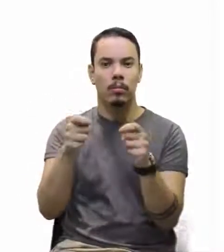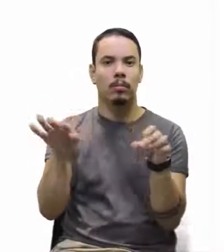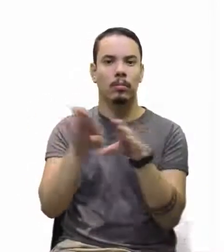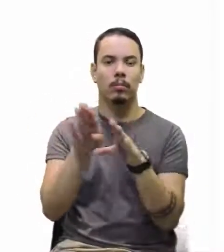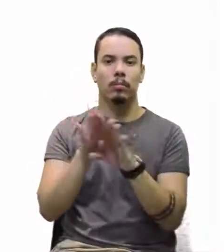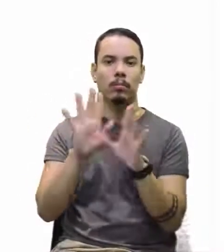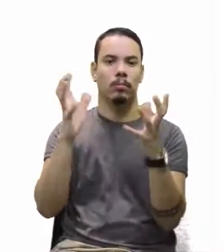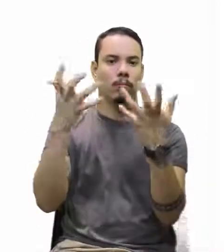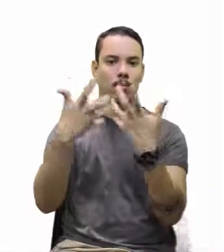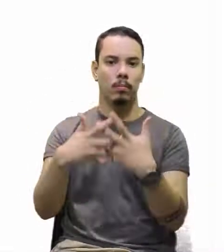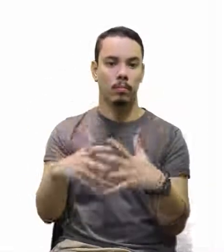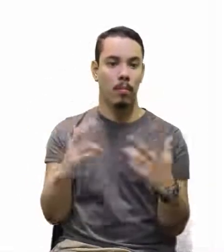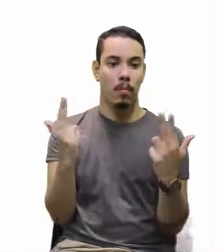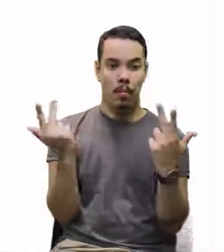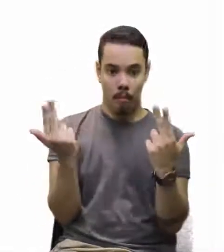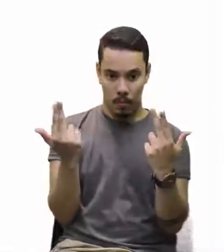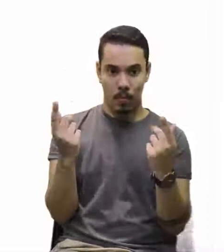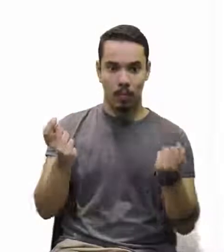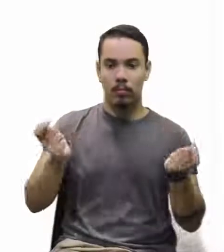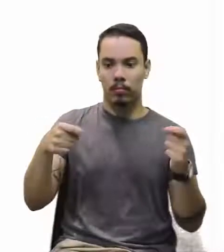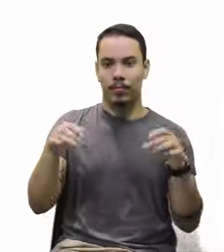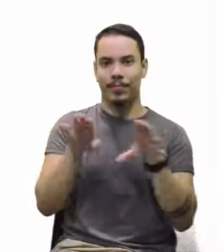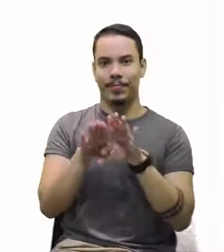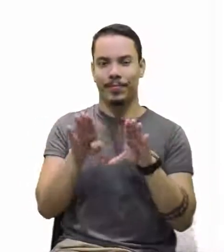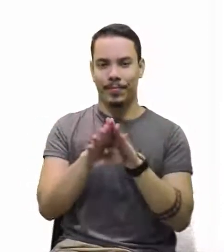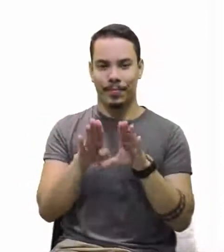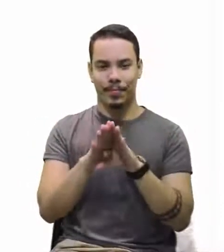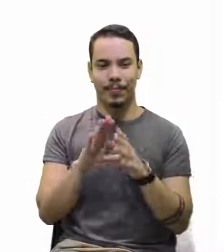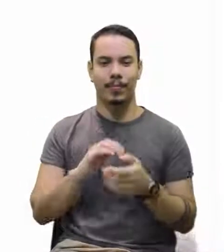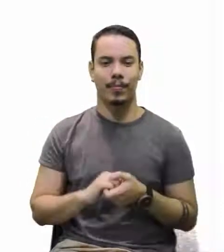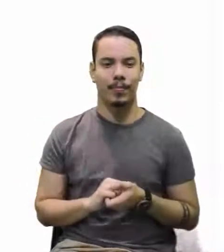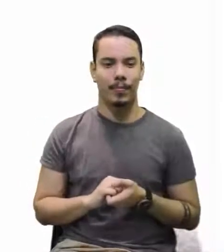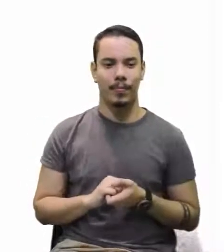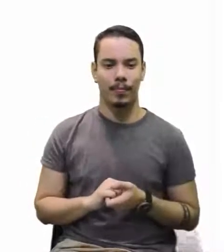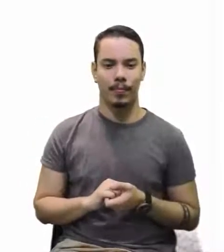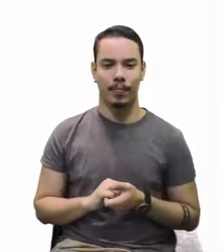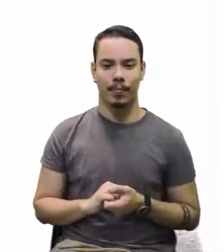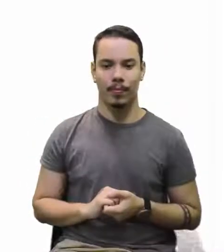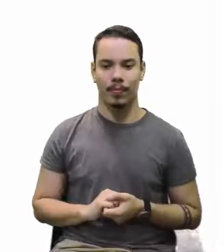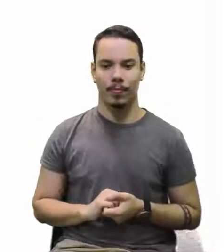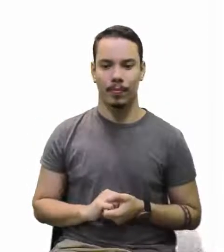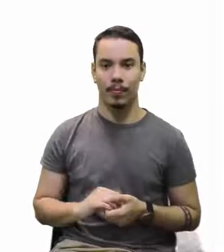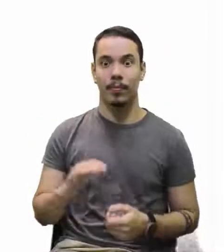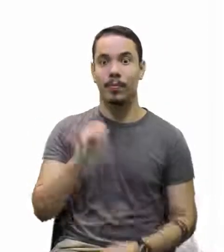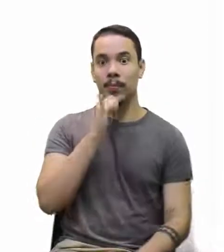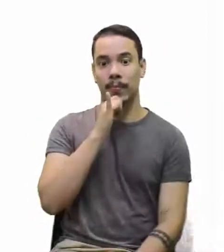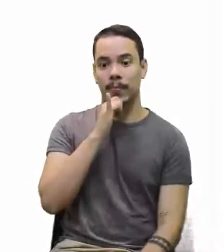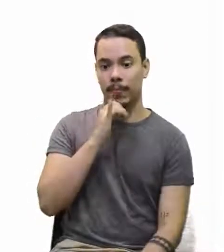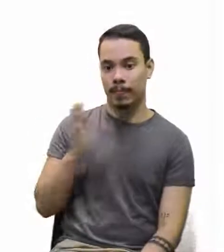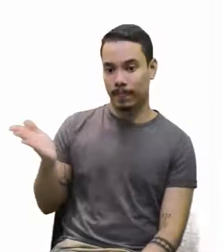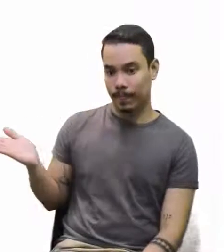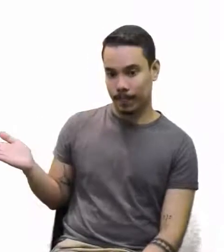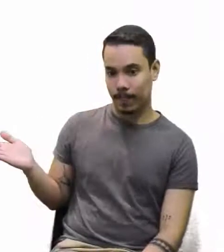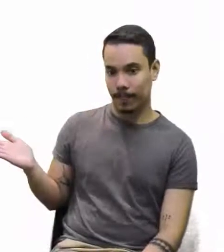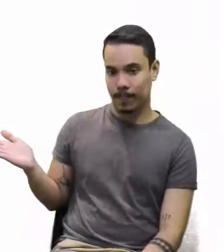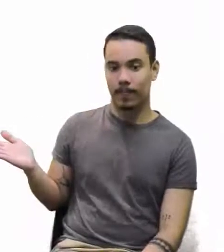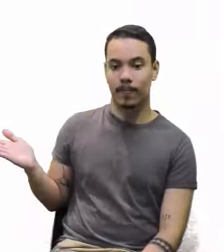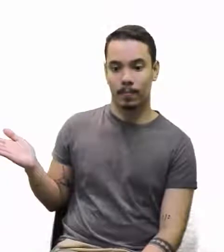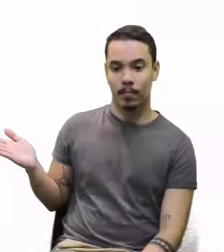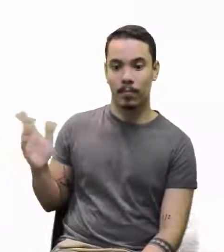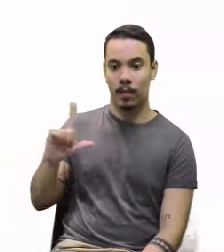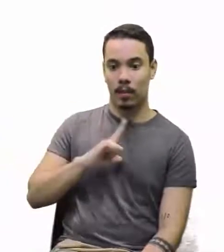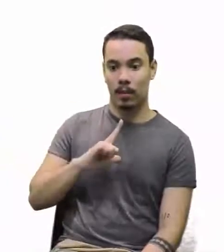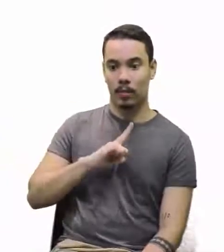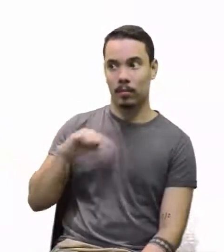situação de um indutor, tá? Olha aqui, ó, nós temos situações aqui, entrada e saída,